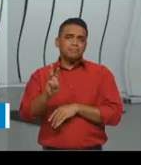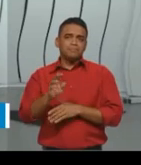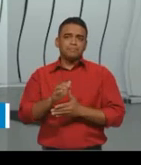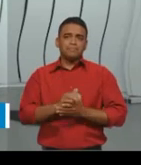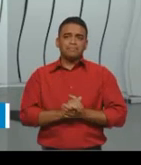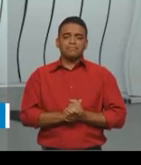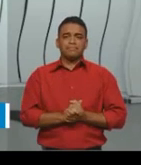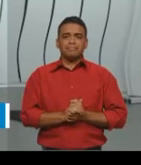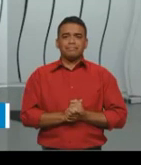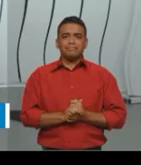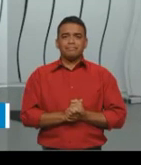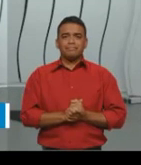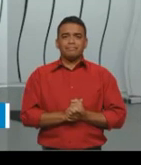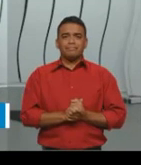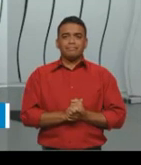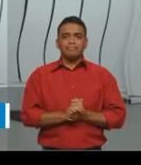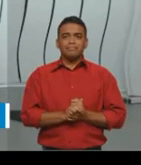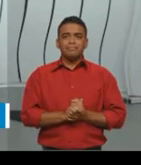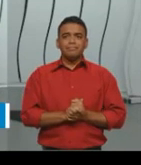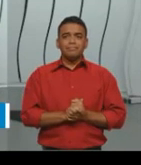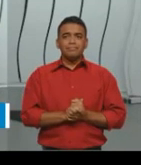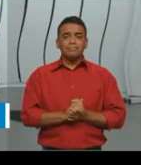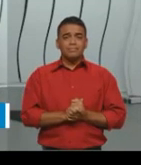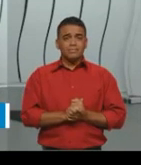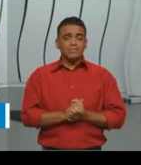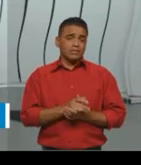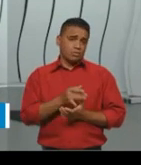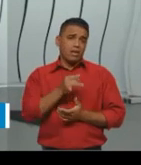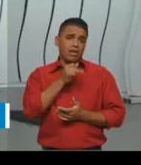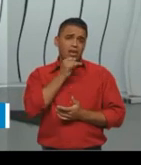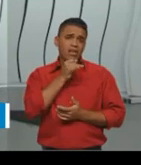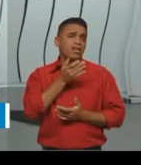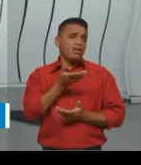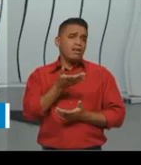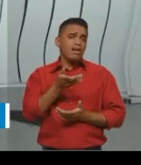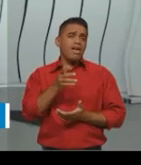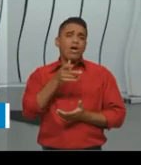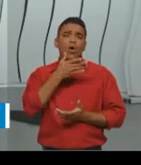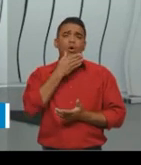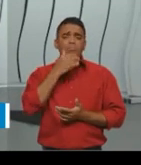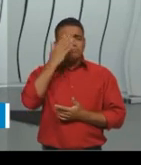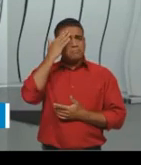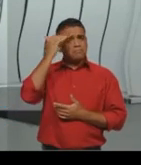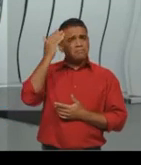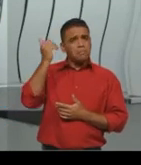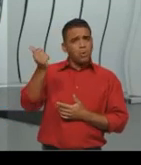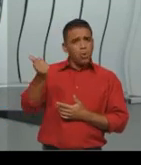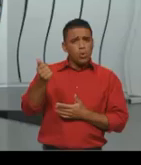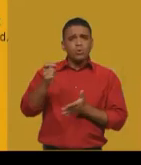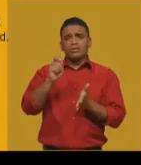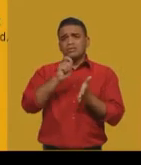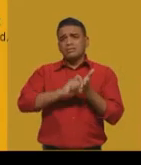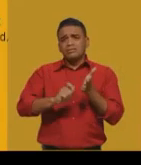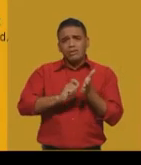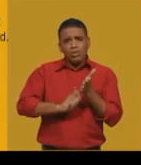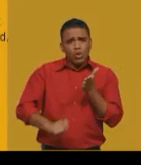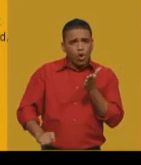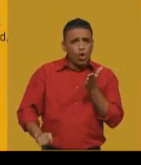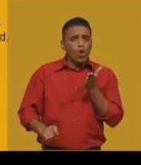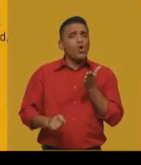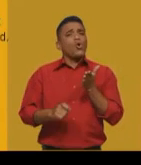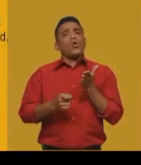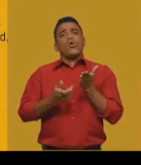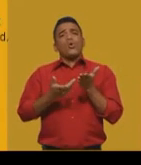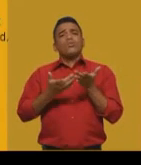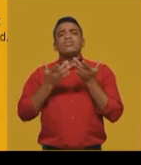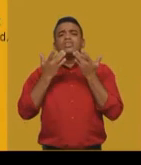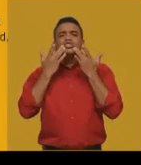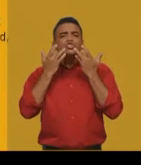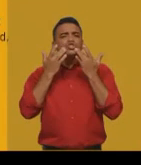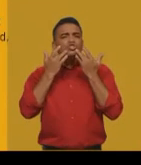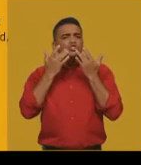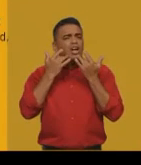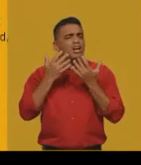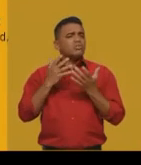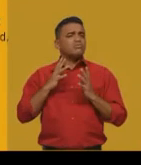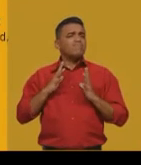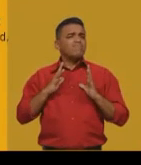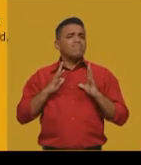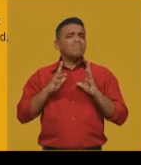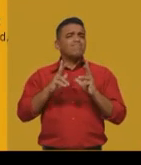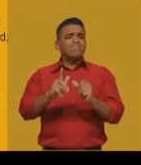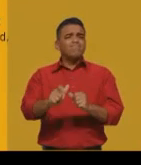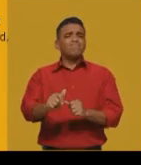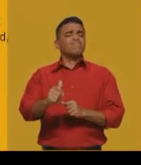national poet, is considered, já falei, the greatest dramatist of all time. Isso eu já falei. Seria aqui como a gente fala no lead, que